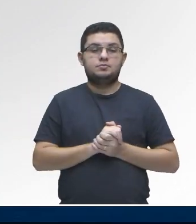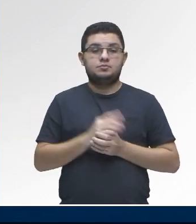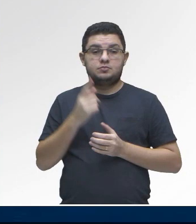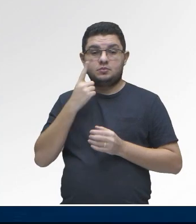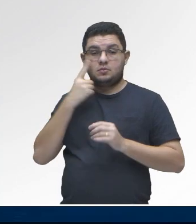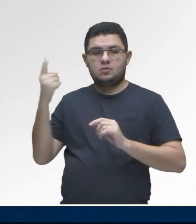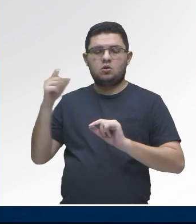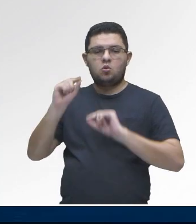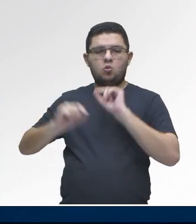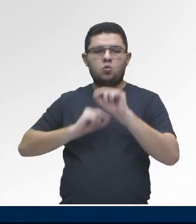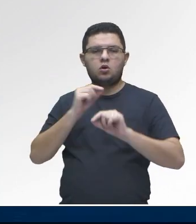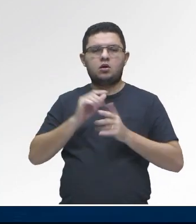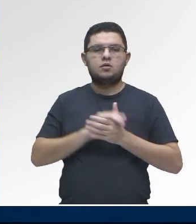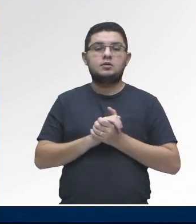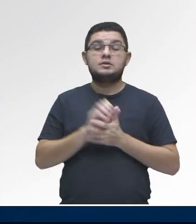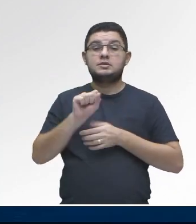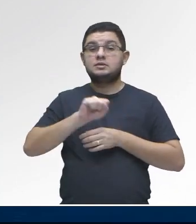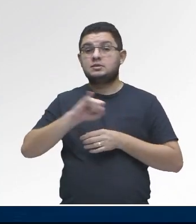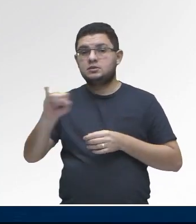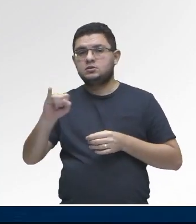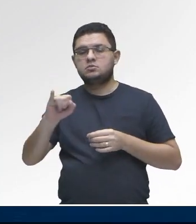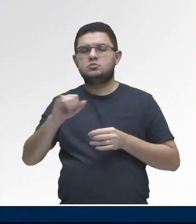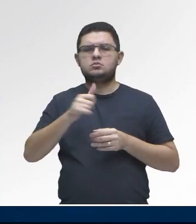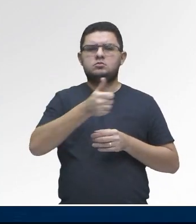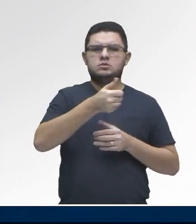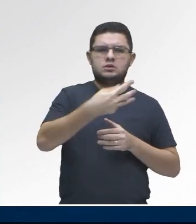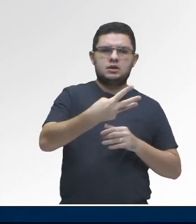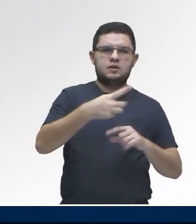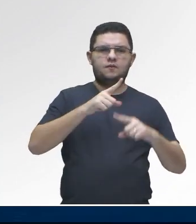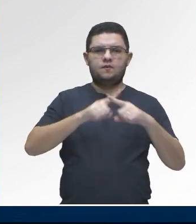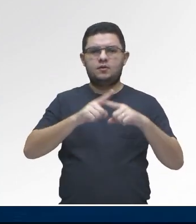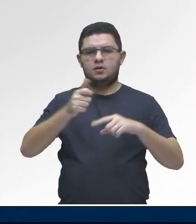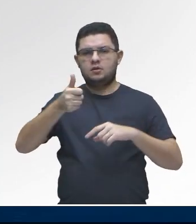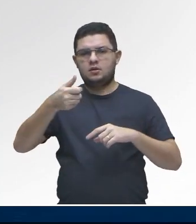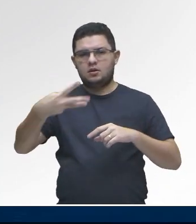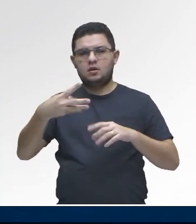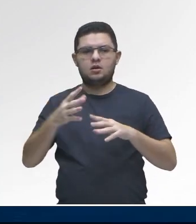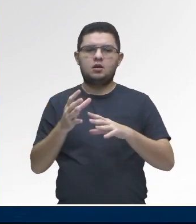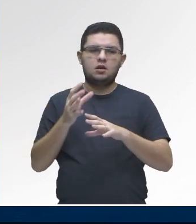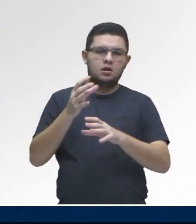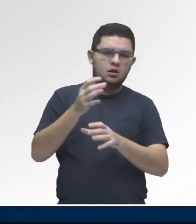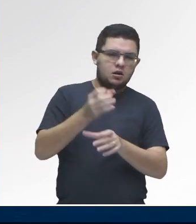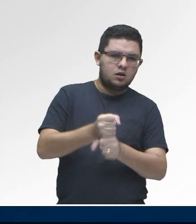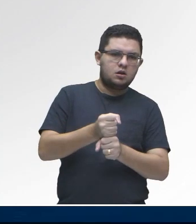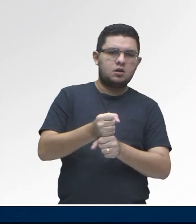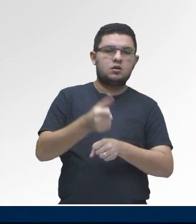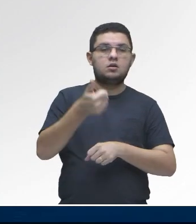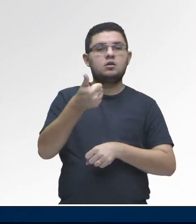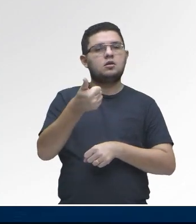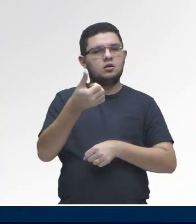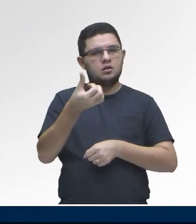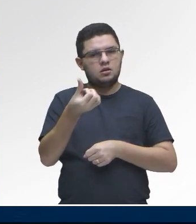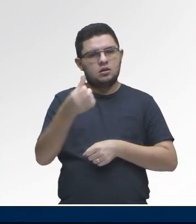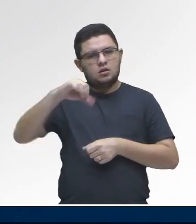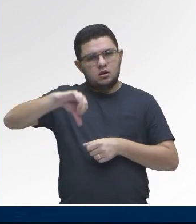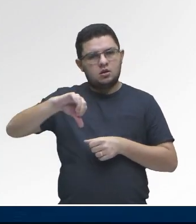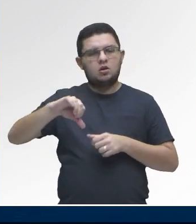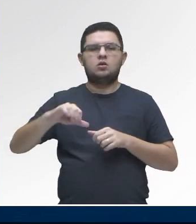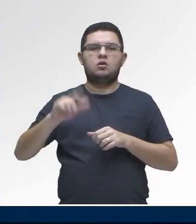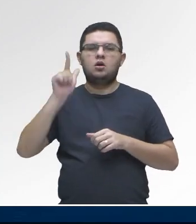Respostas algébricas, né? Já que a resposta da raiz sempre é positiva, porque a raiz, o conceito da raiz